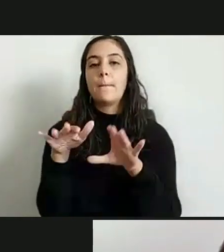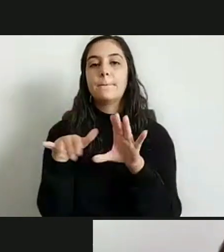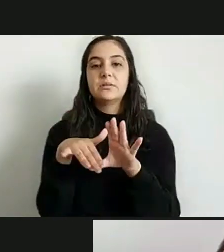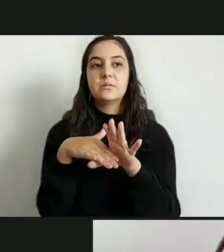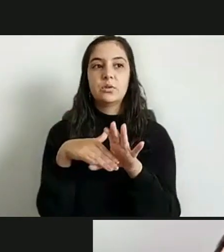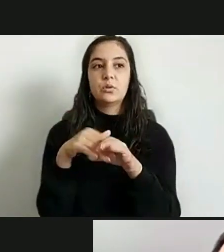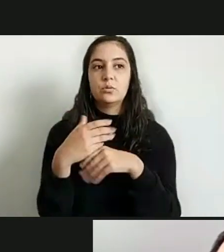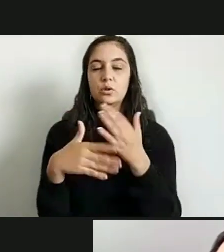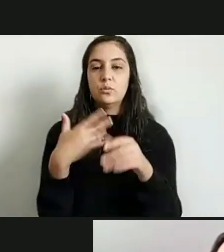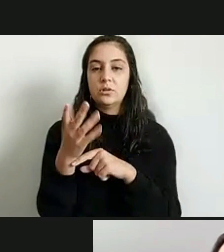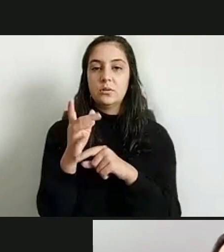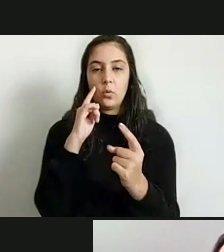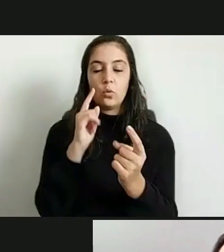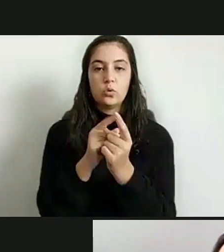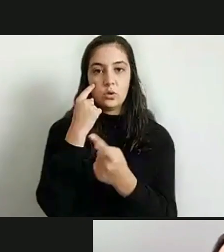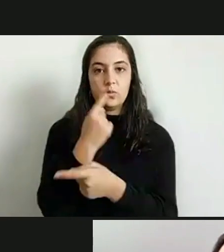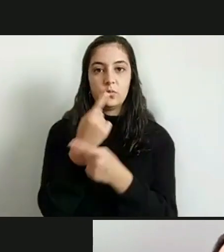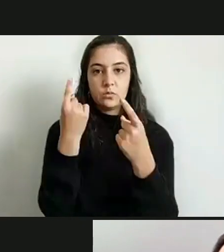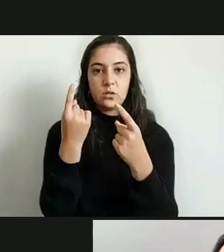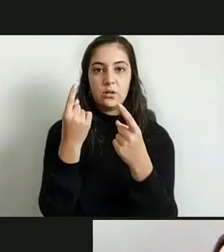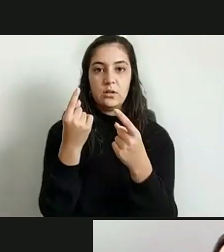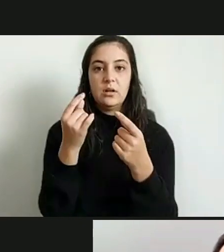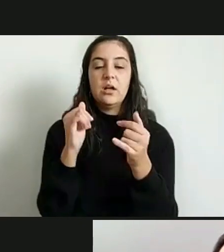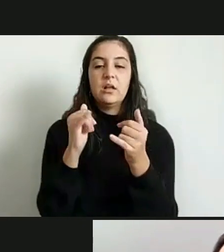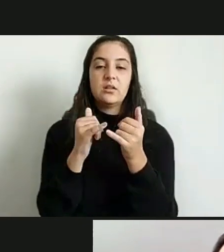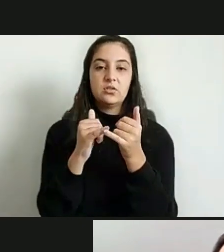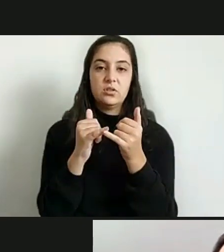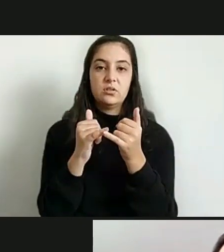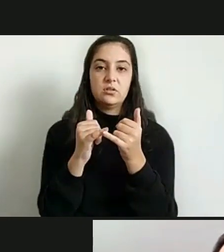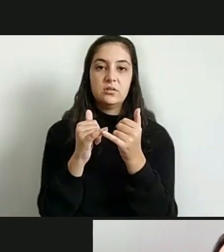exemplo, numa consulta pública da Agência Portuguesa do Ambiente,